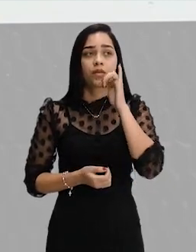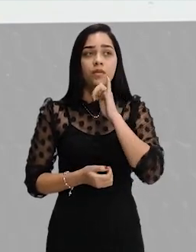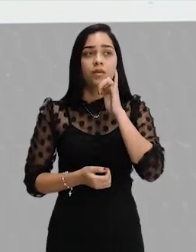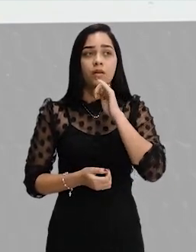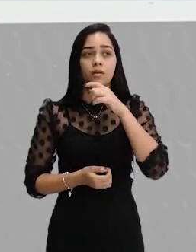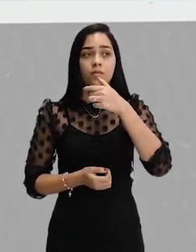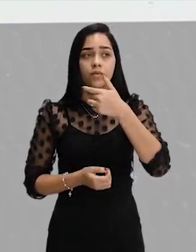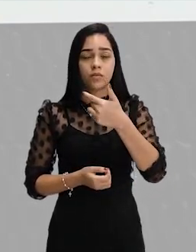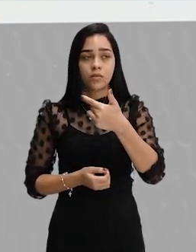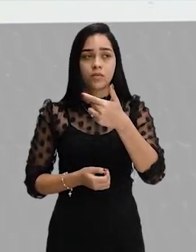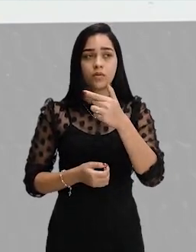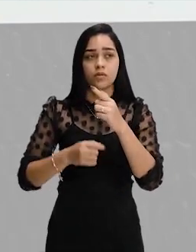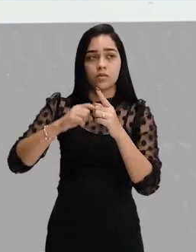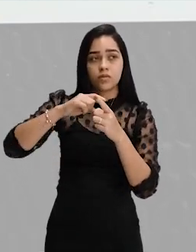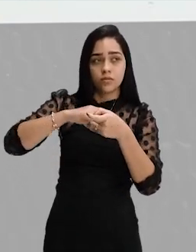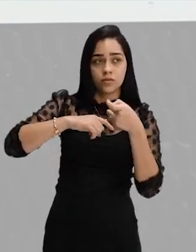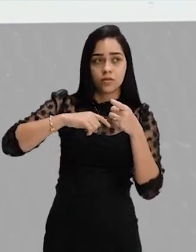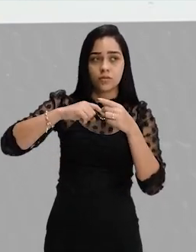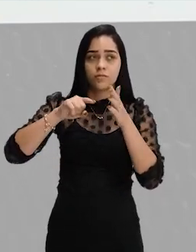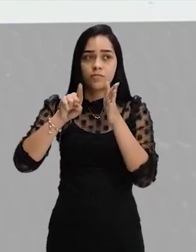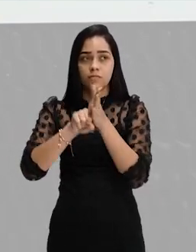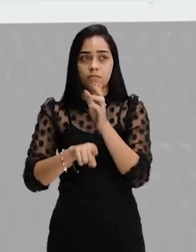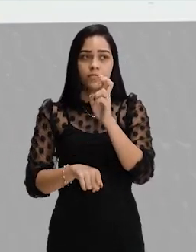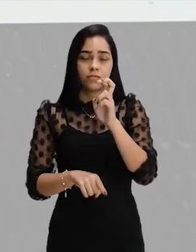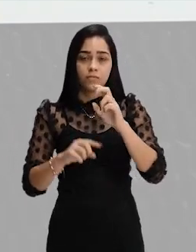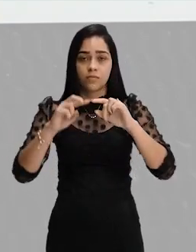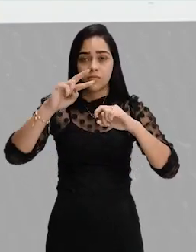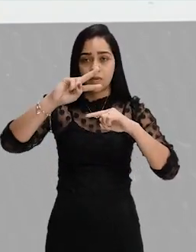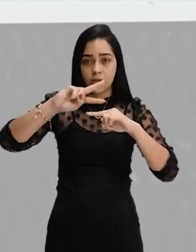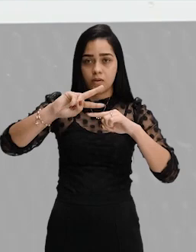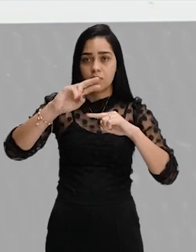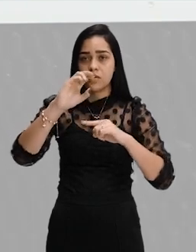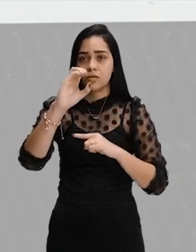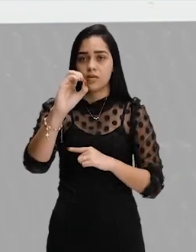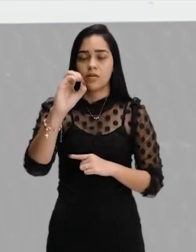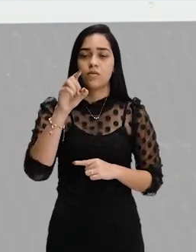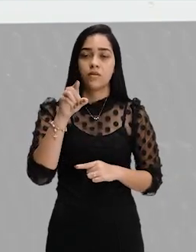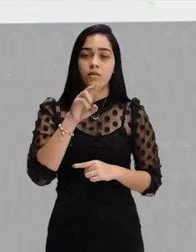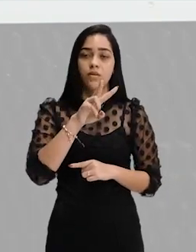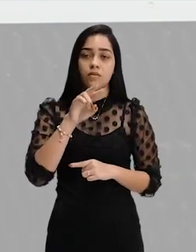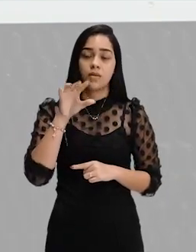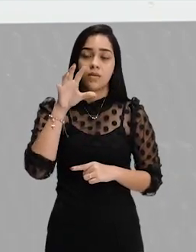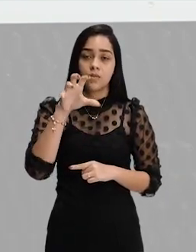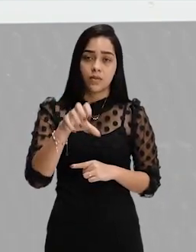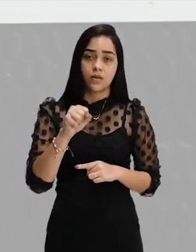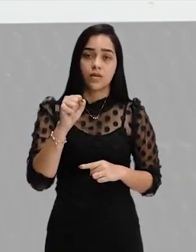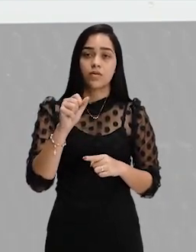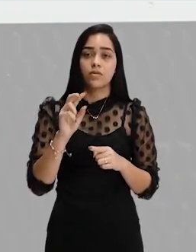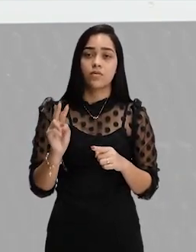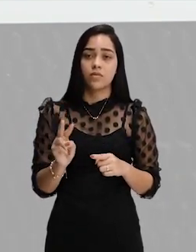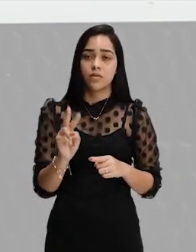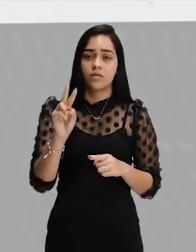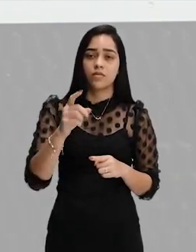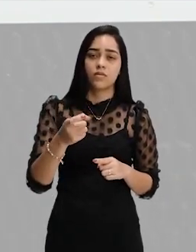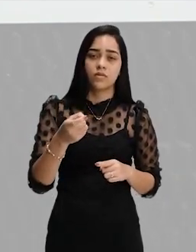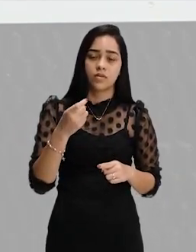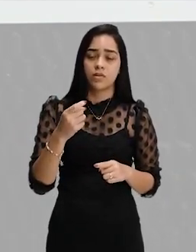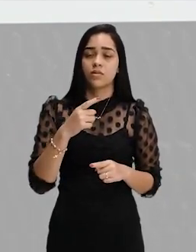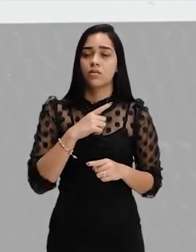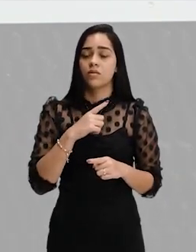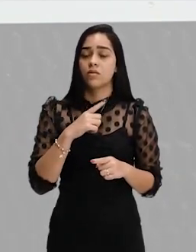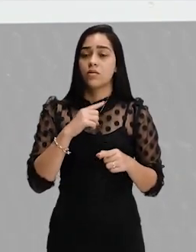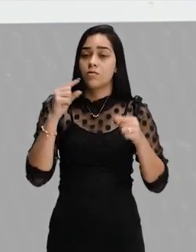5 maior do que zero. Quando você resolve uma inequação, você vai buscar aqueles valores de x que atendem a